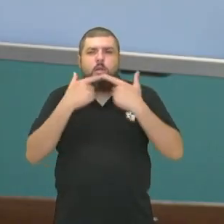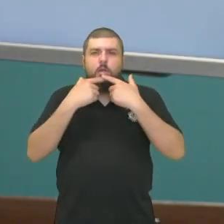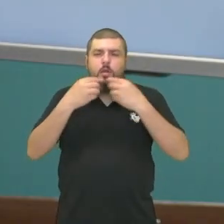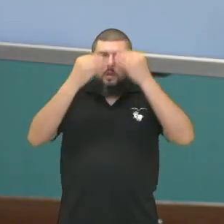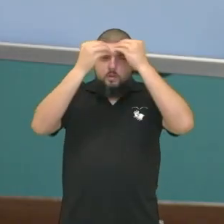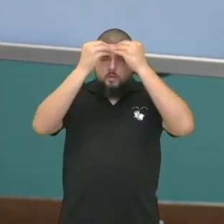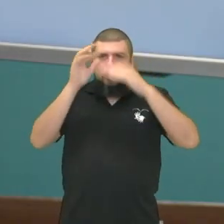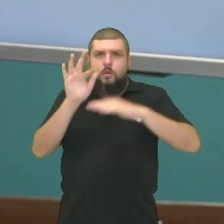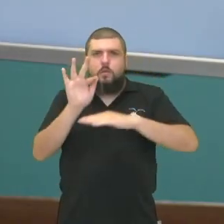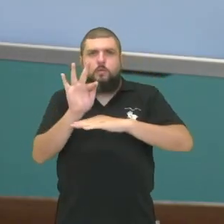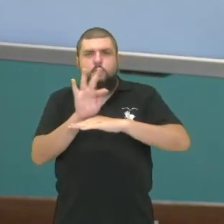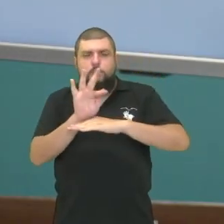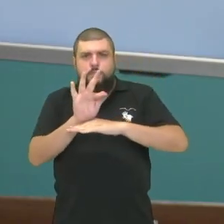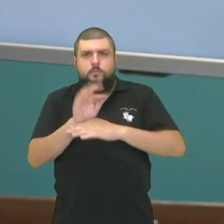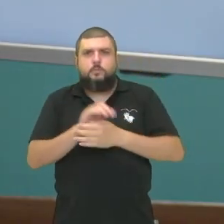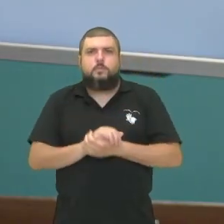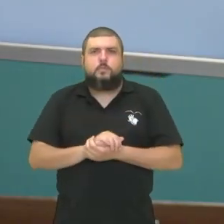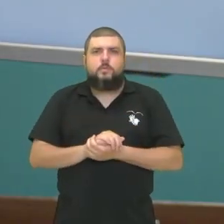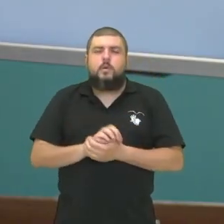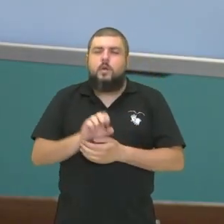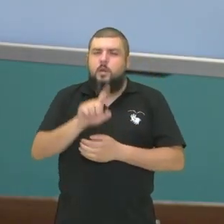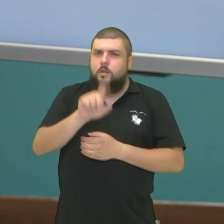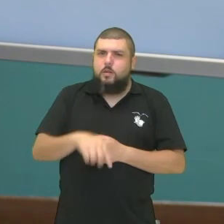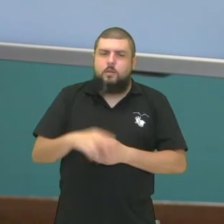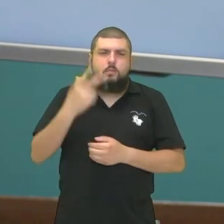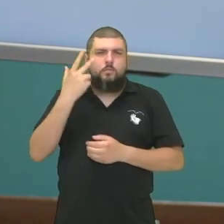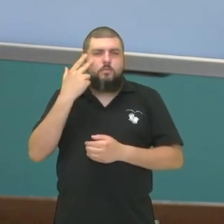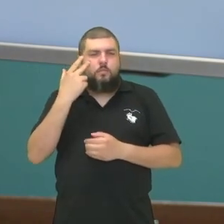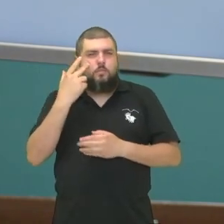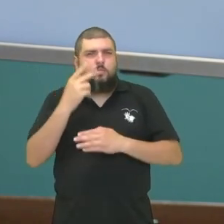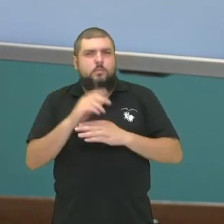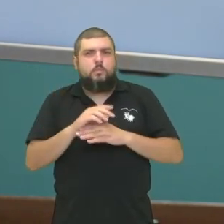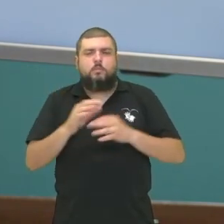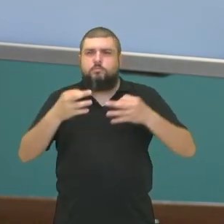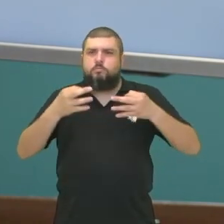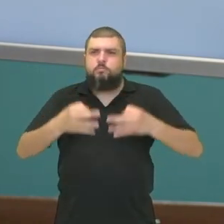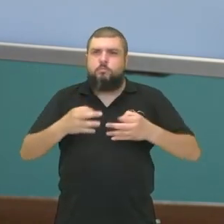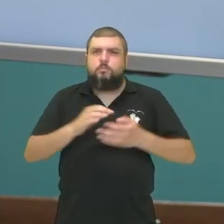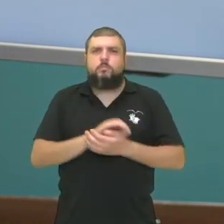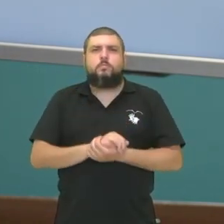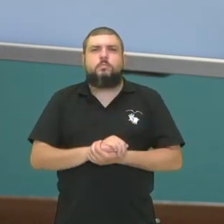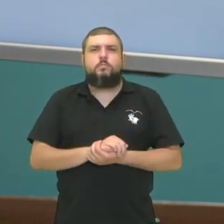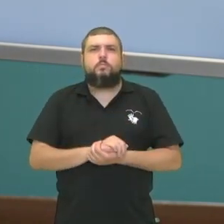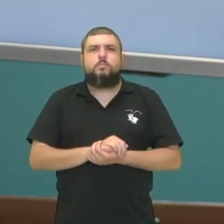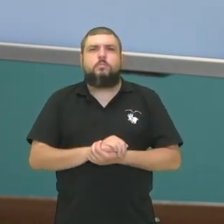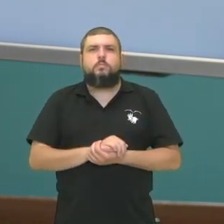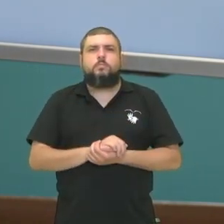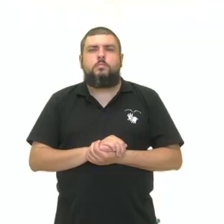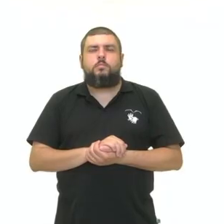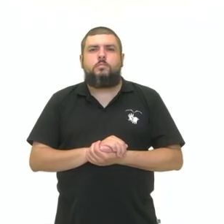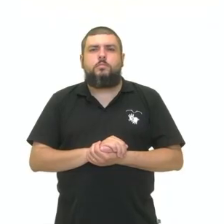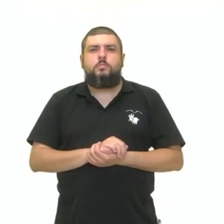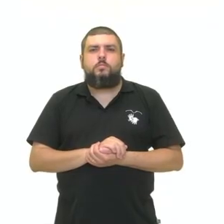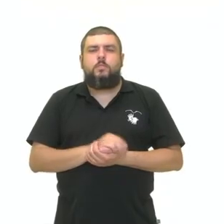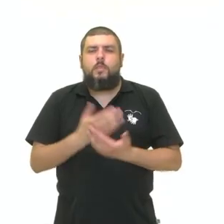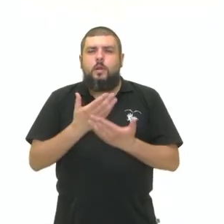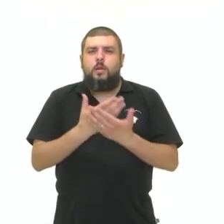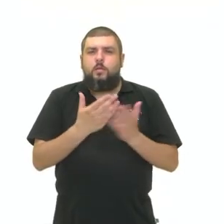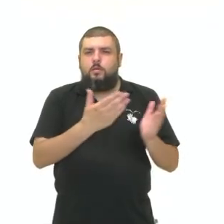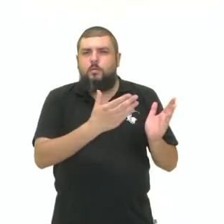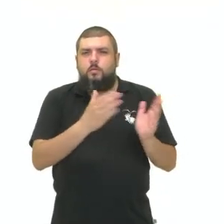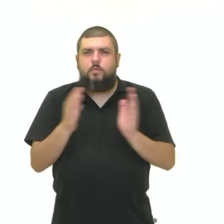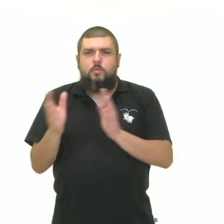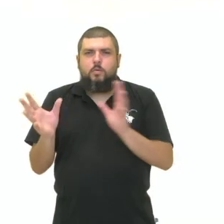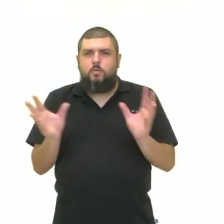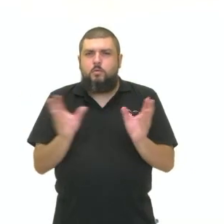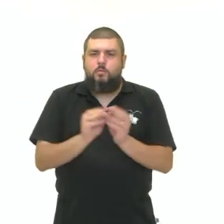linguagem popular, e sim uma linguagem formal. Estamos chegando ao fim. Na aula de hoje, realizamos a leitura